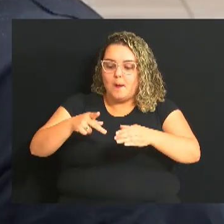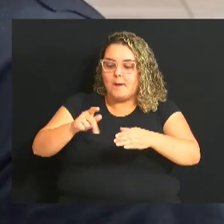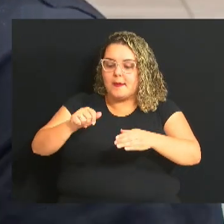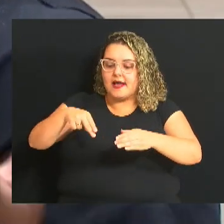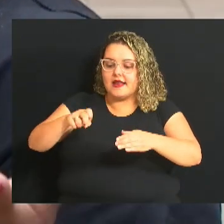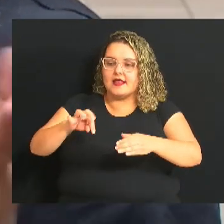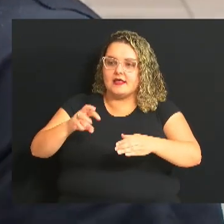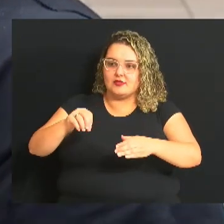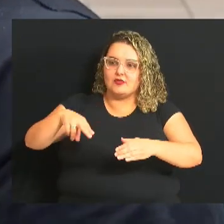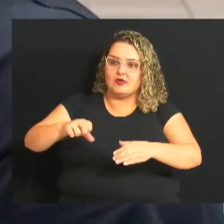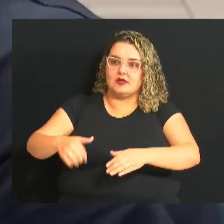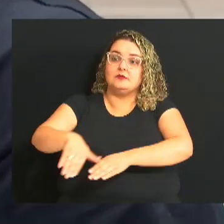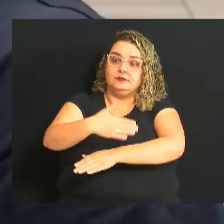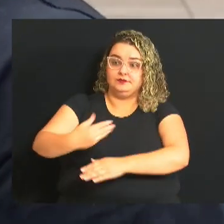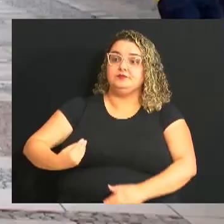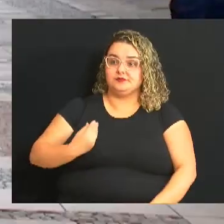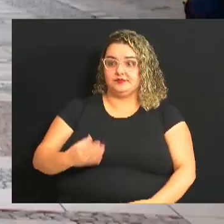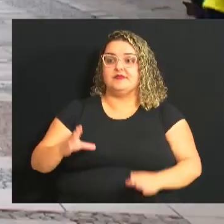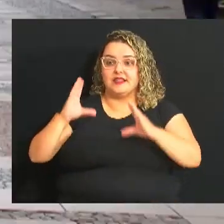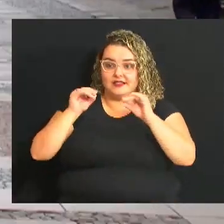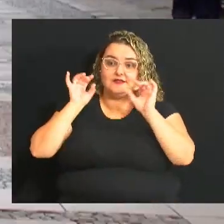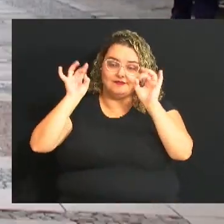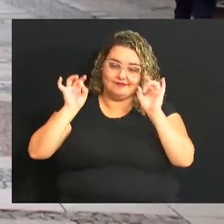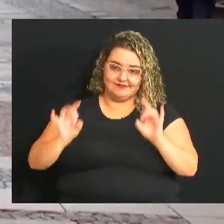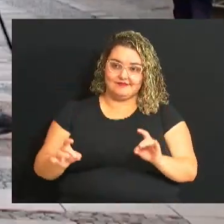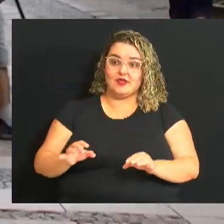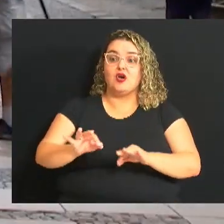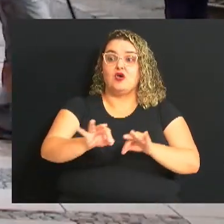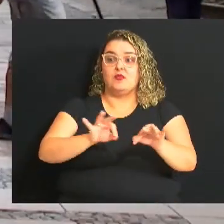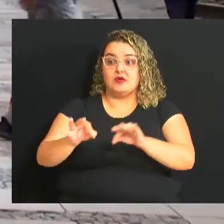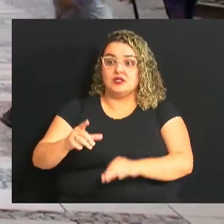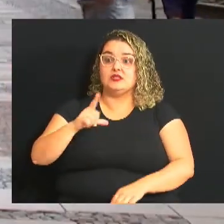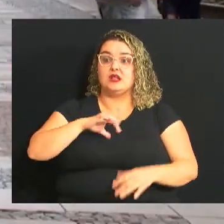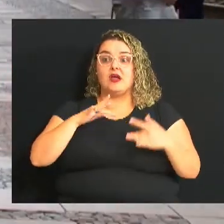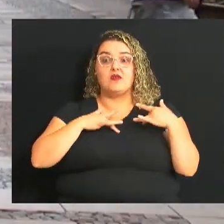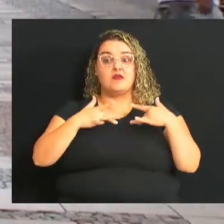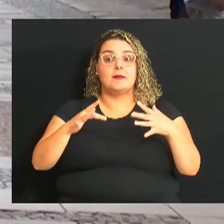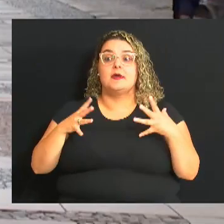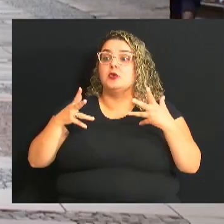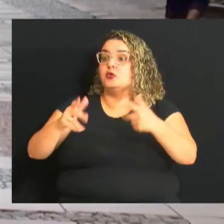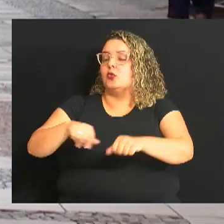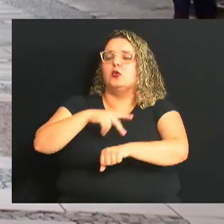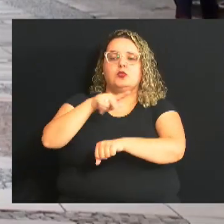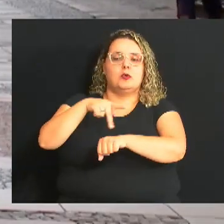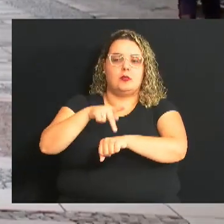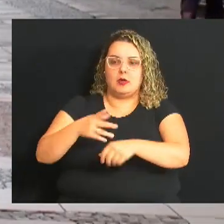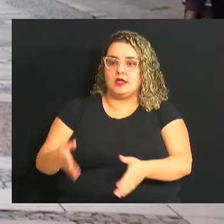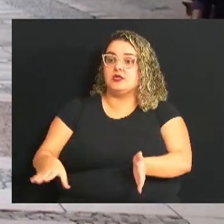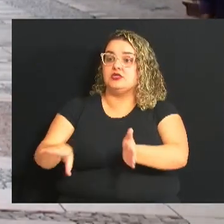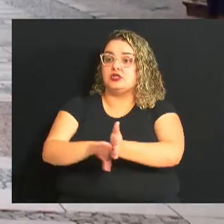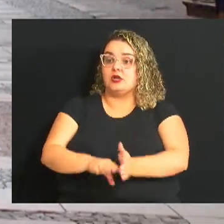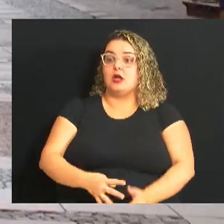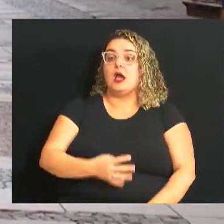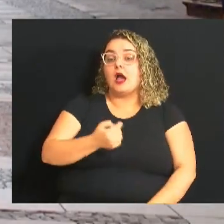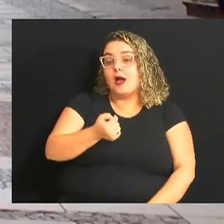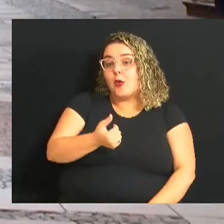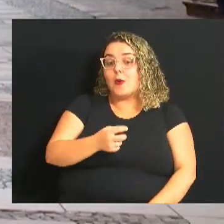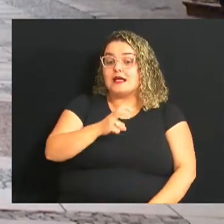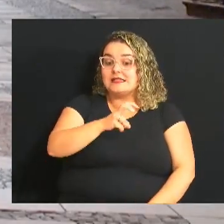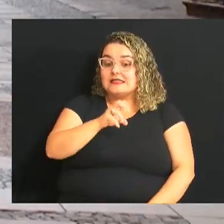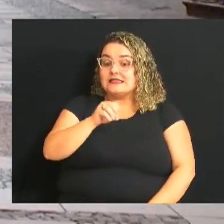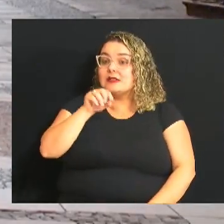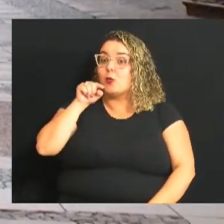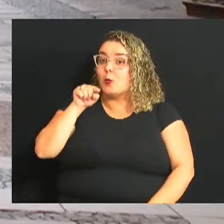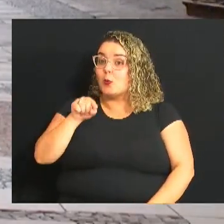de rua nessa noite aí especial. O projeto tem voluntários por todo o país, chegando a quase 50